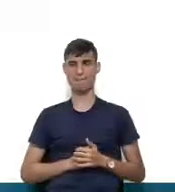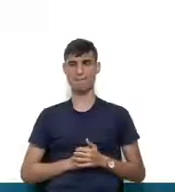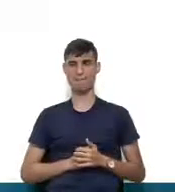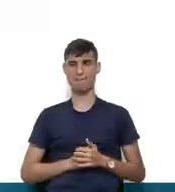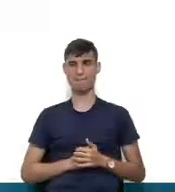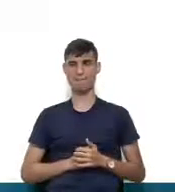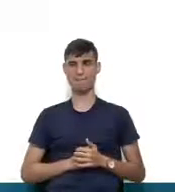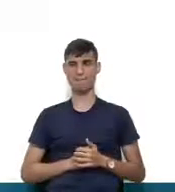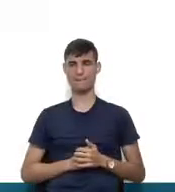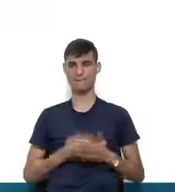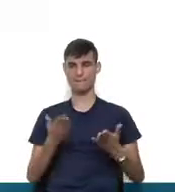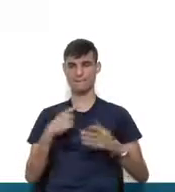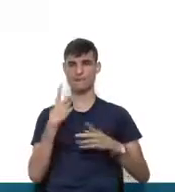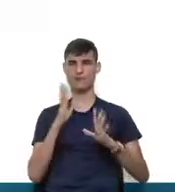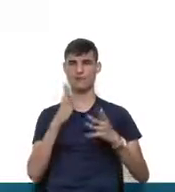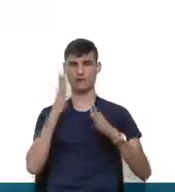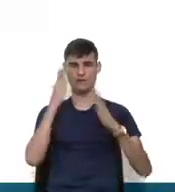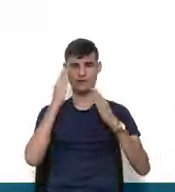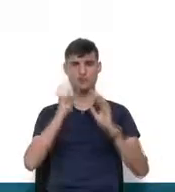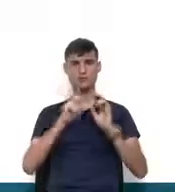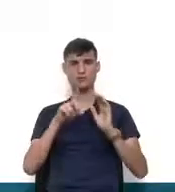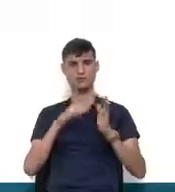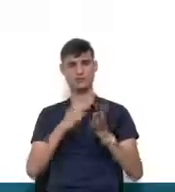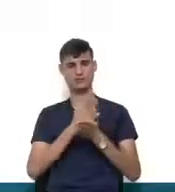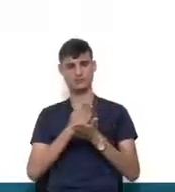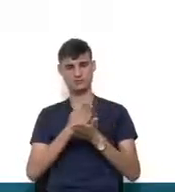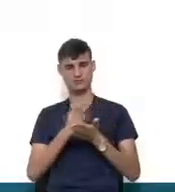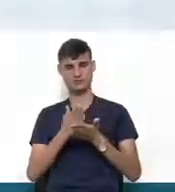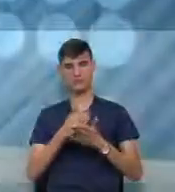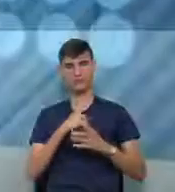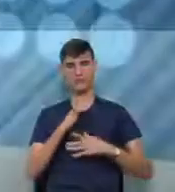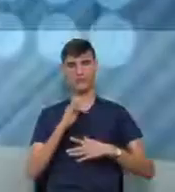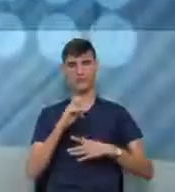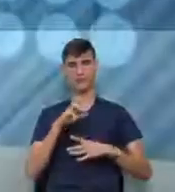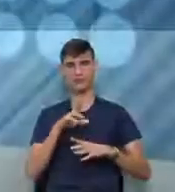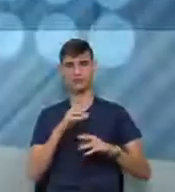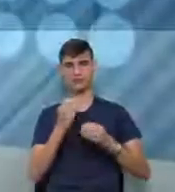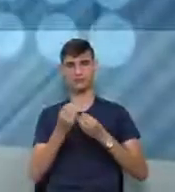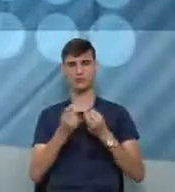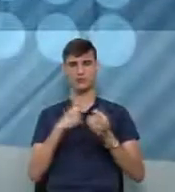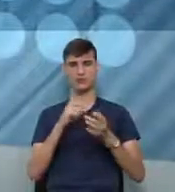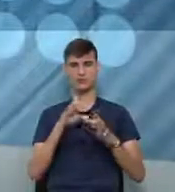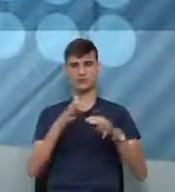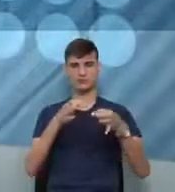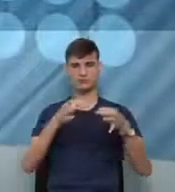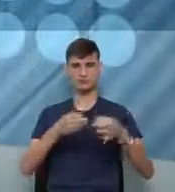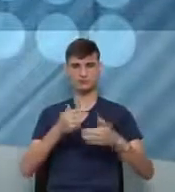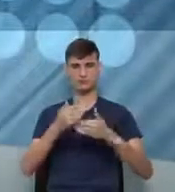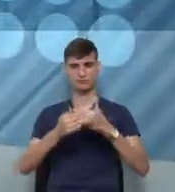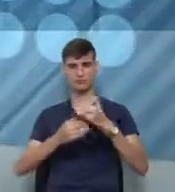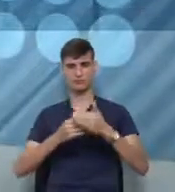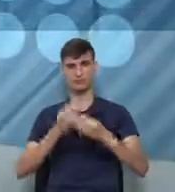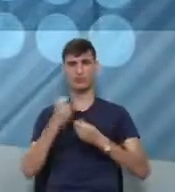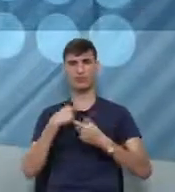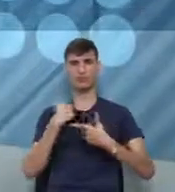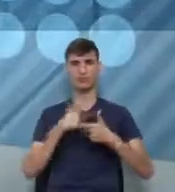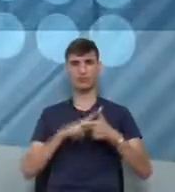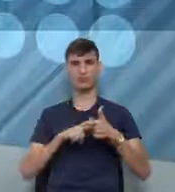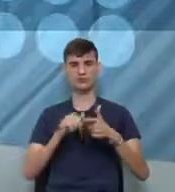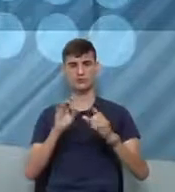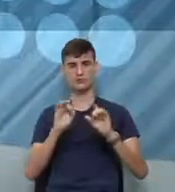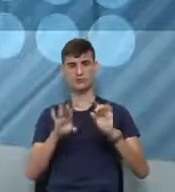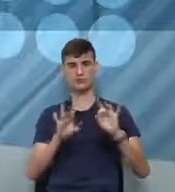Agora que a gente já entendeu, né, o que é a série de Fourier, como ela se comporta, como a gente pode dividir os